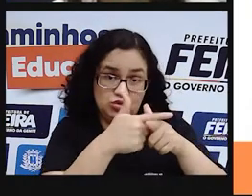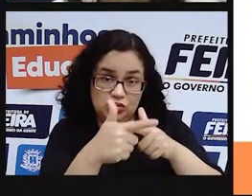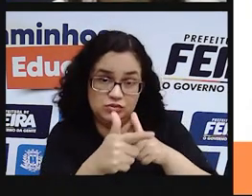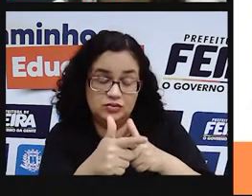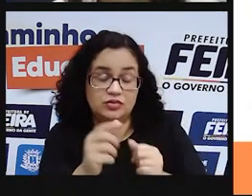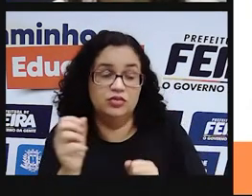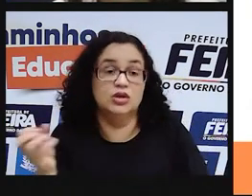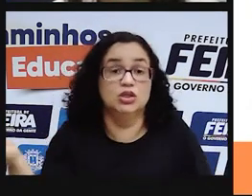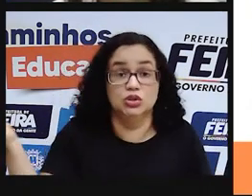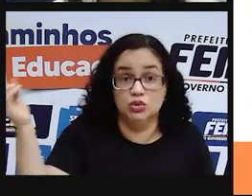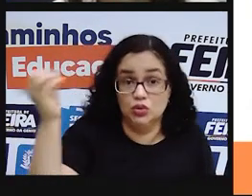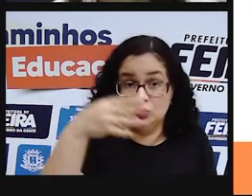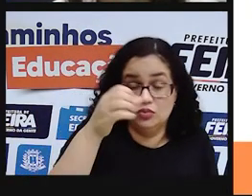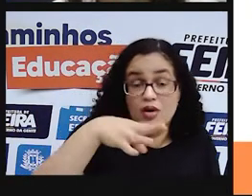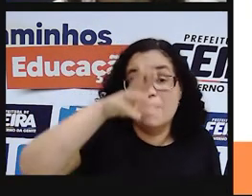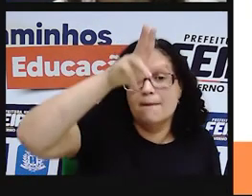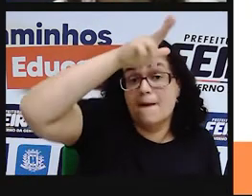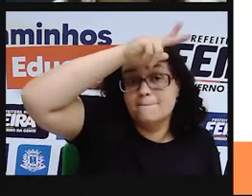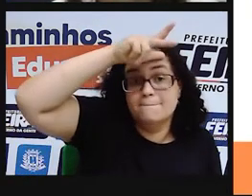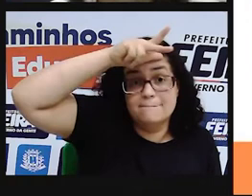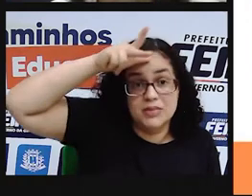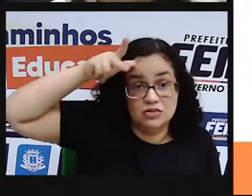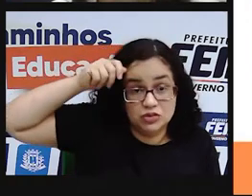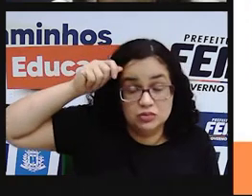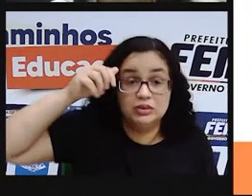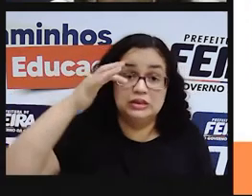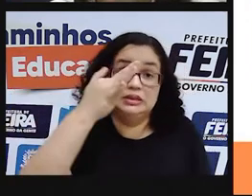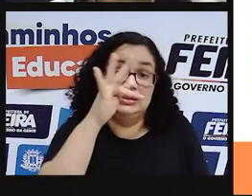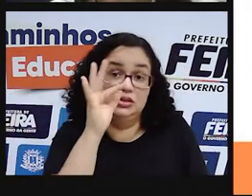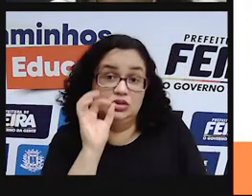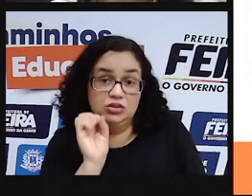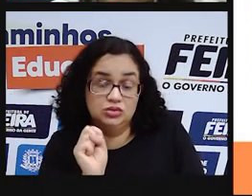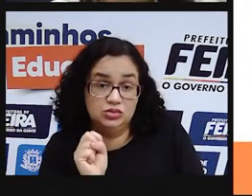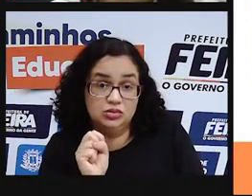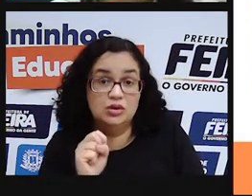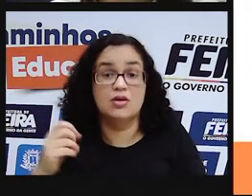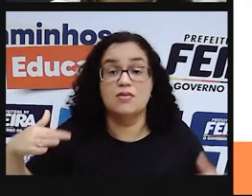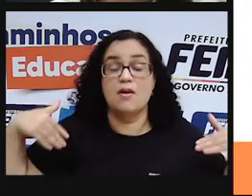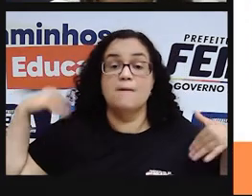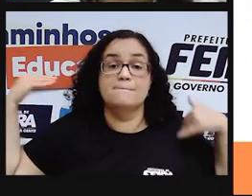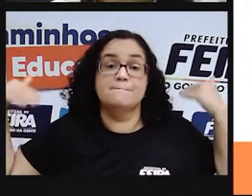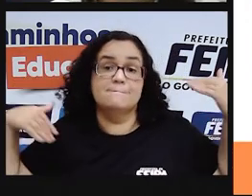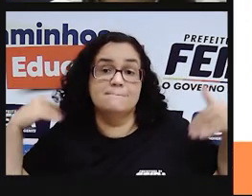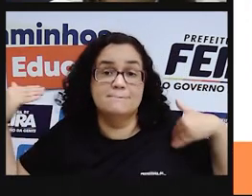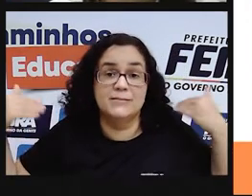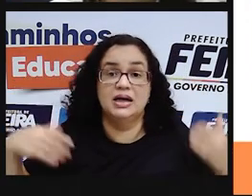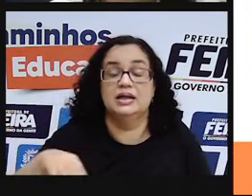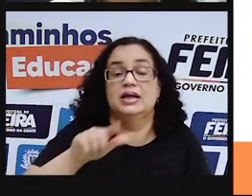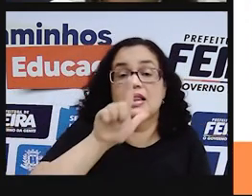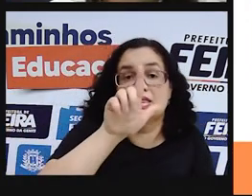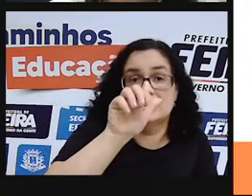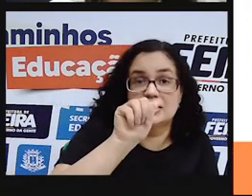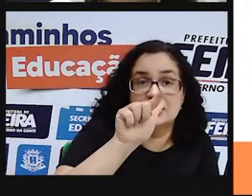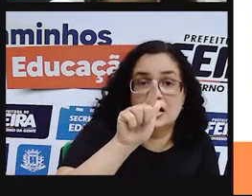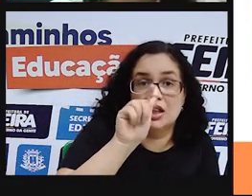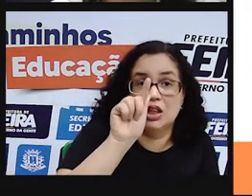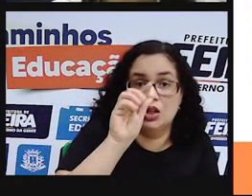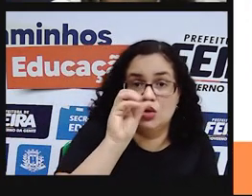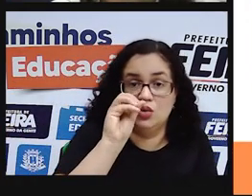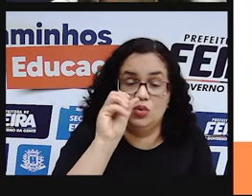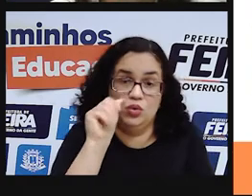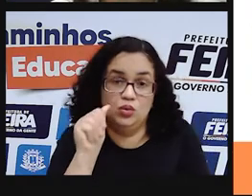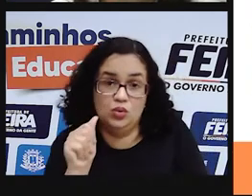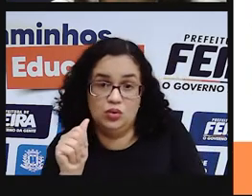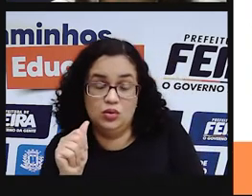revitalizado pela prefeitura municipal foi construída aí o Parque da Lagoa essa parte da Lagoa do prato